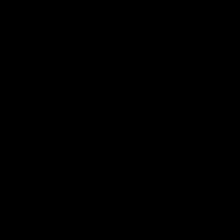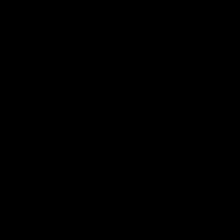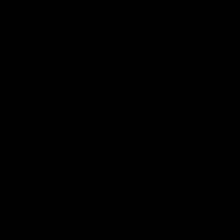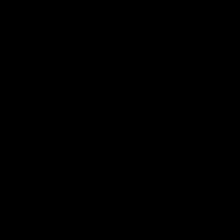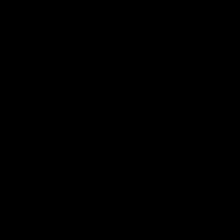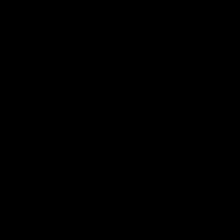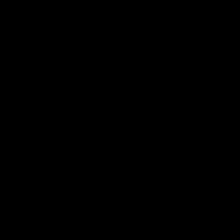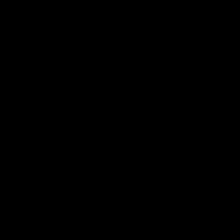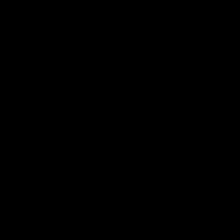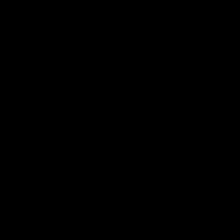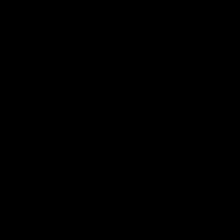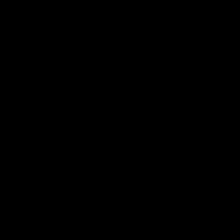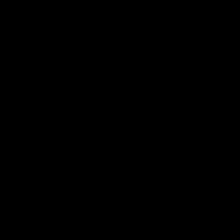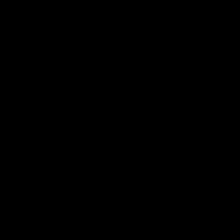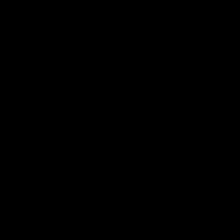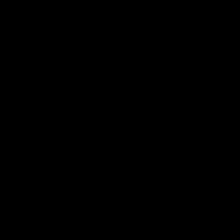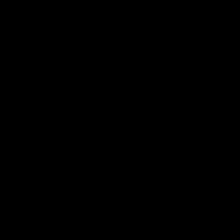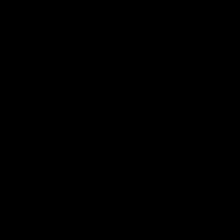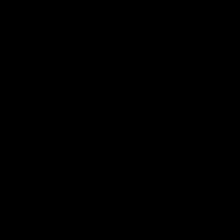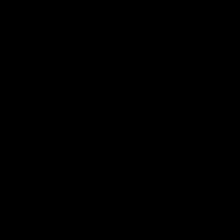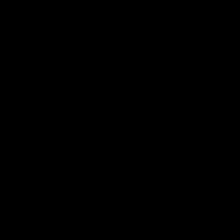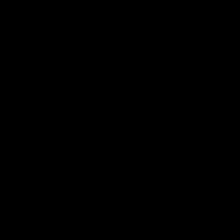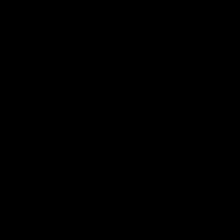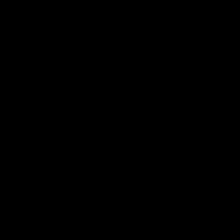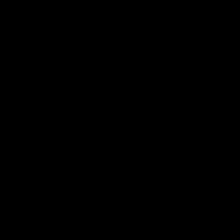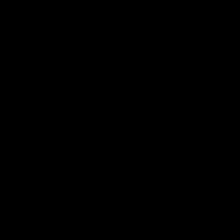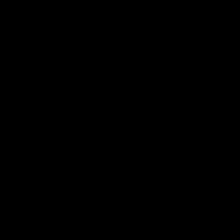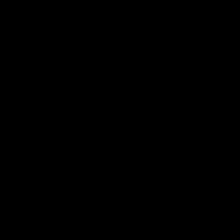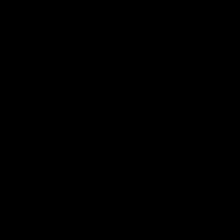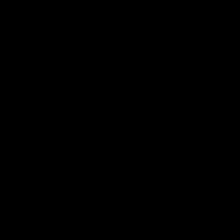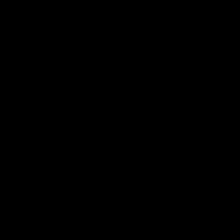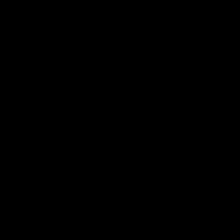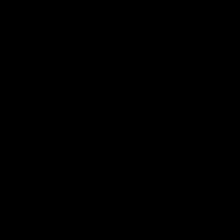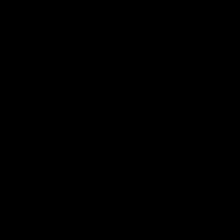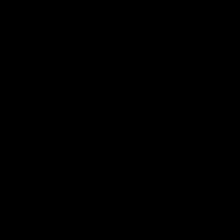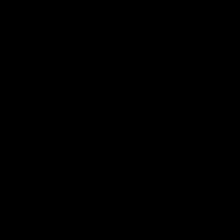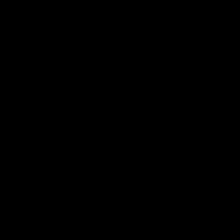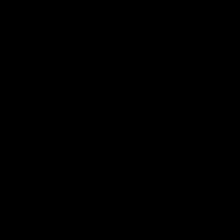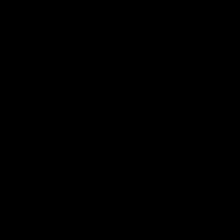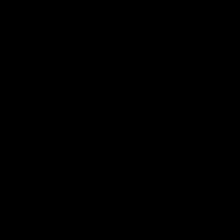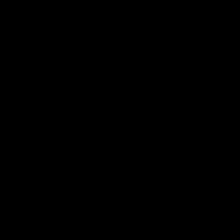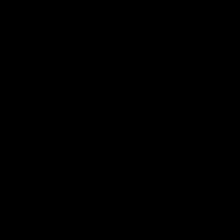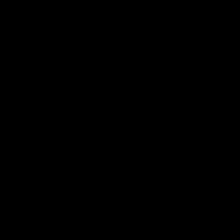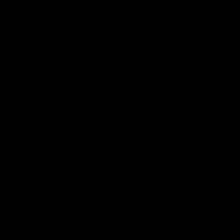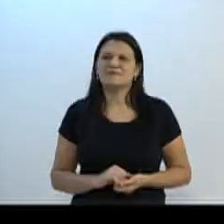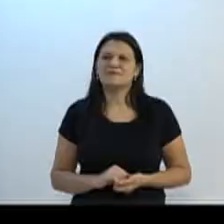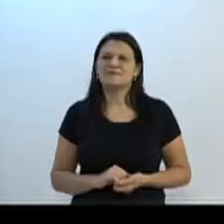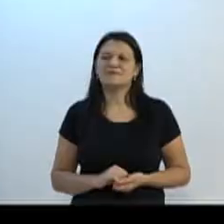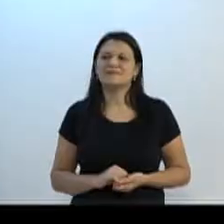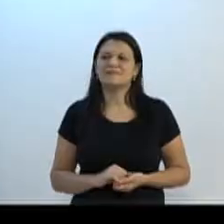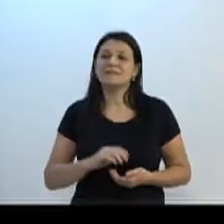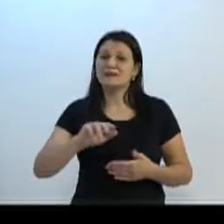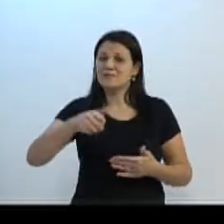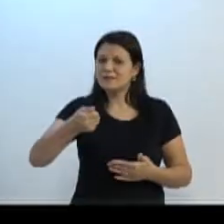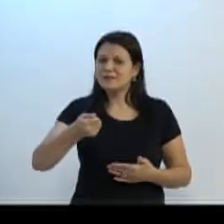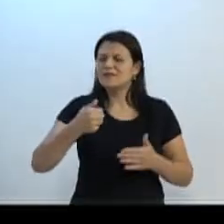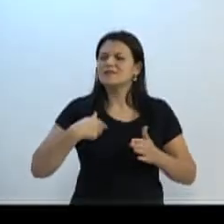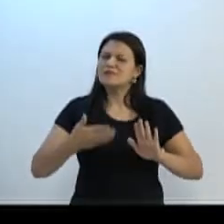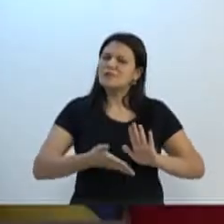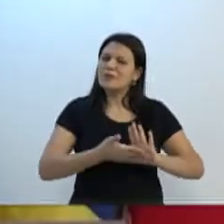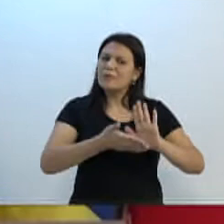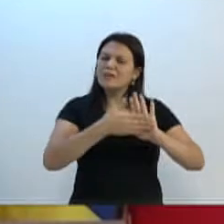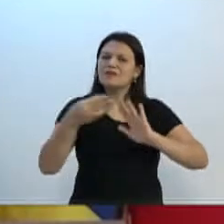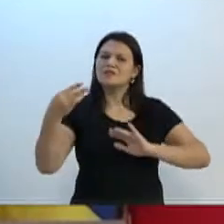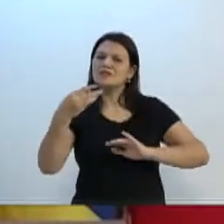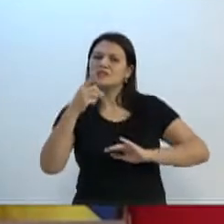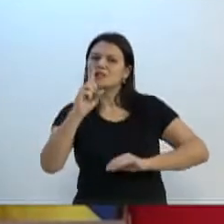Esse vídeo, como vocês podem acompanhar, através da questão dos sinais, da Libras, a gente faz uma homenagem aos 31